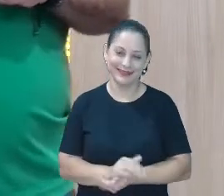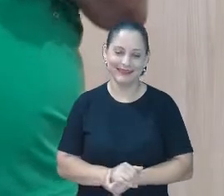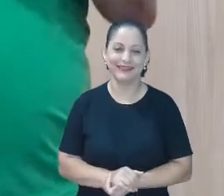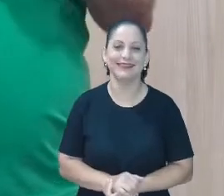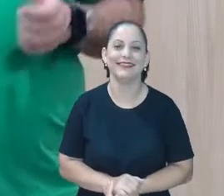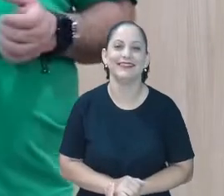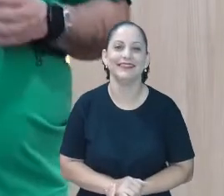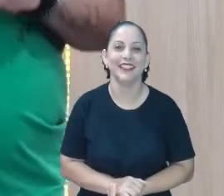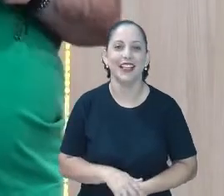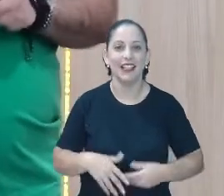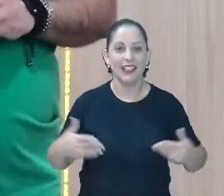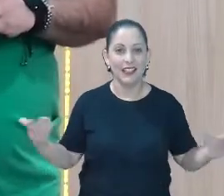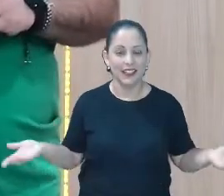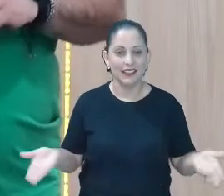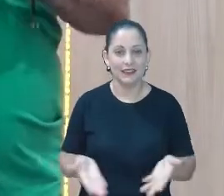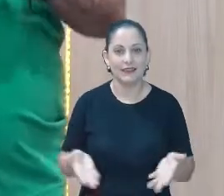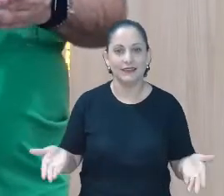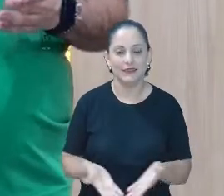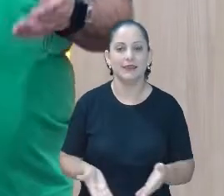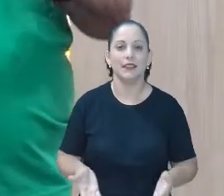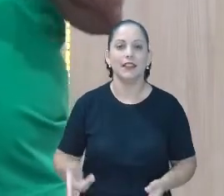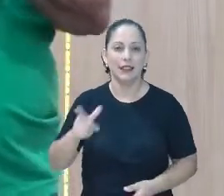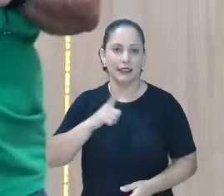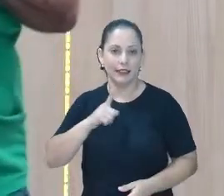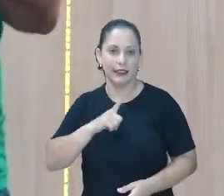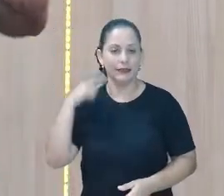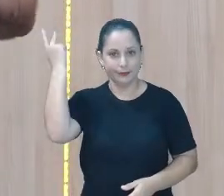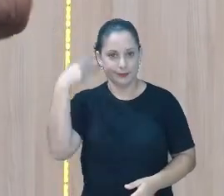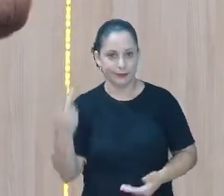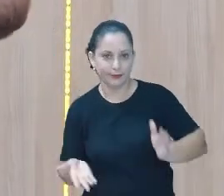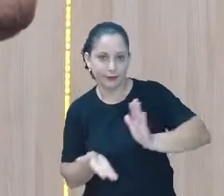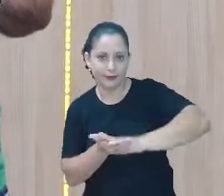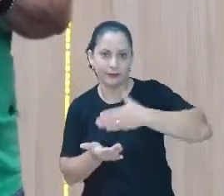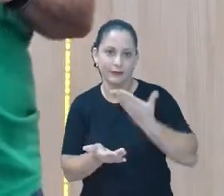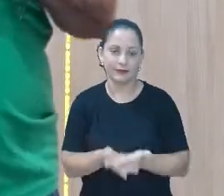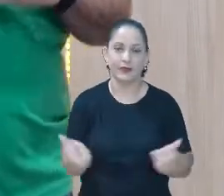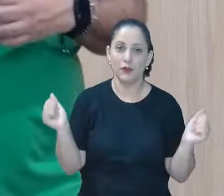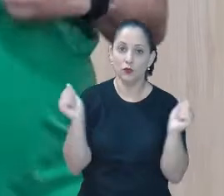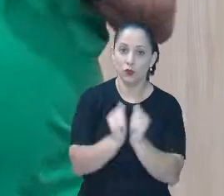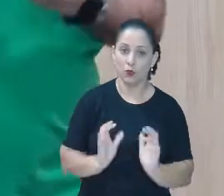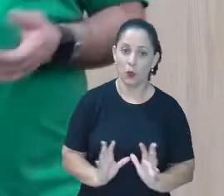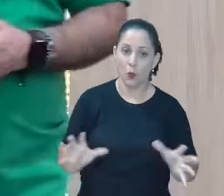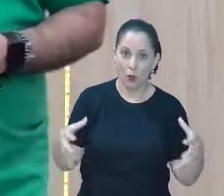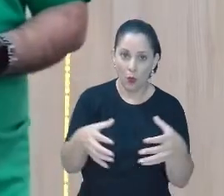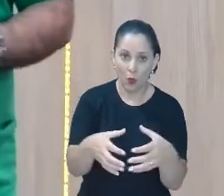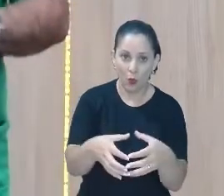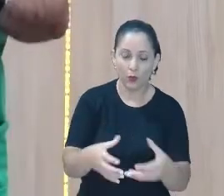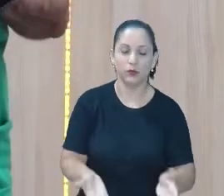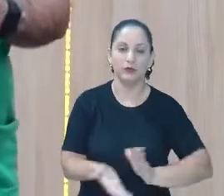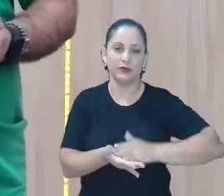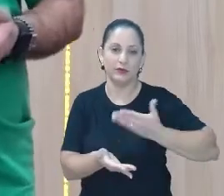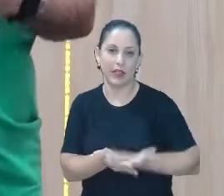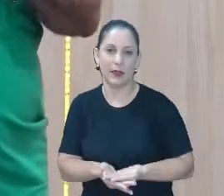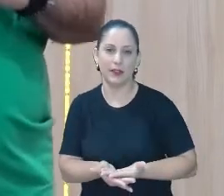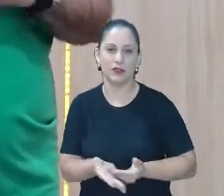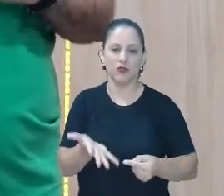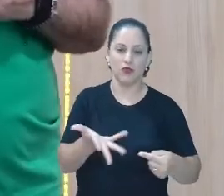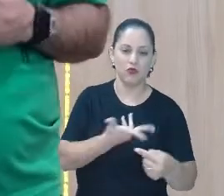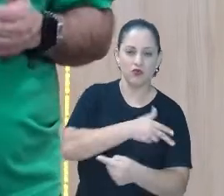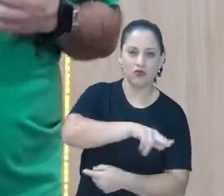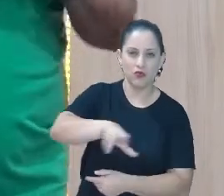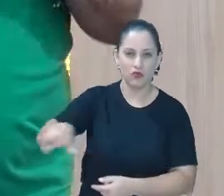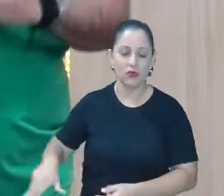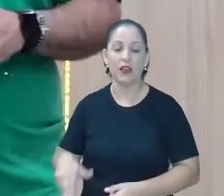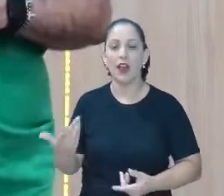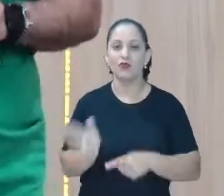isso. Então, nesse sentido, Késia, junto com toda uma equipe de intérprete de Libras, nos ajudam para que